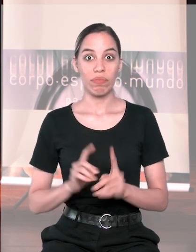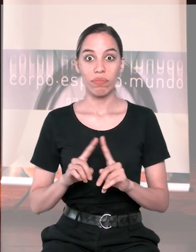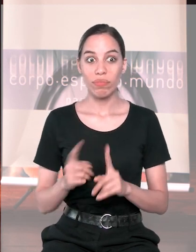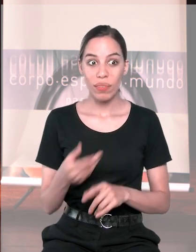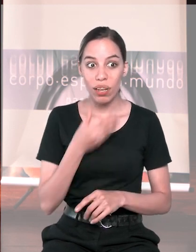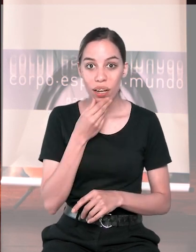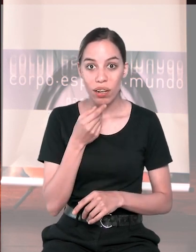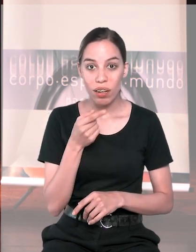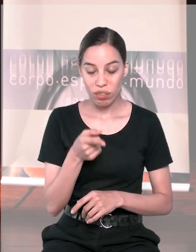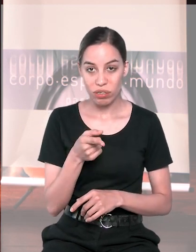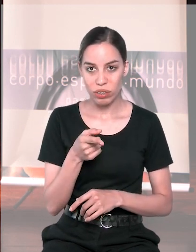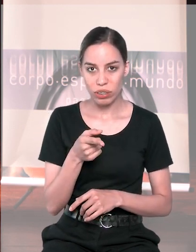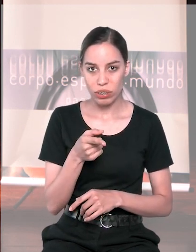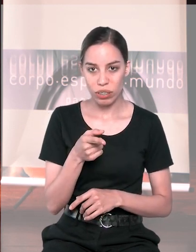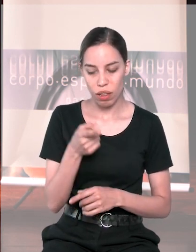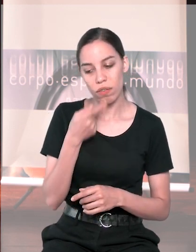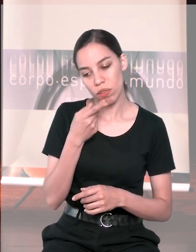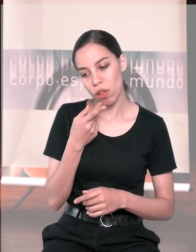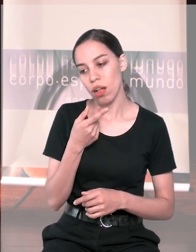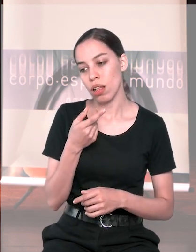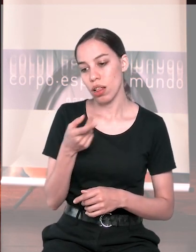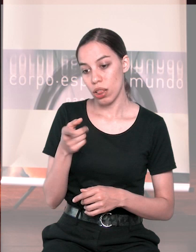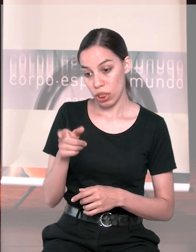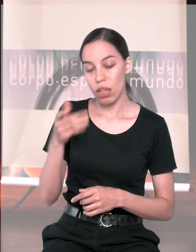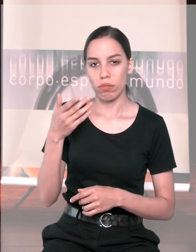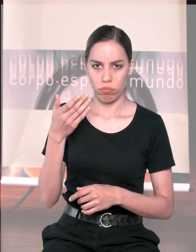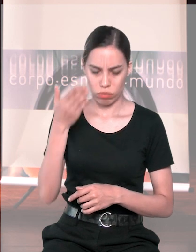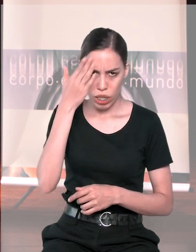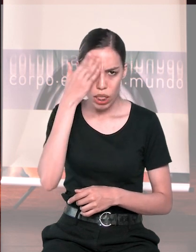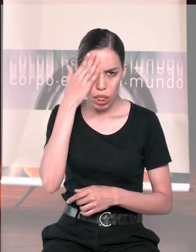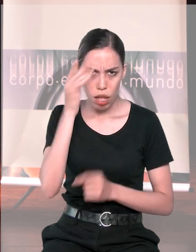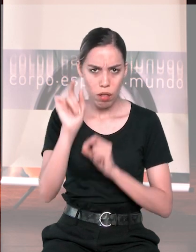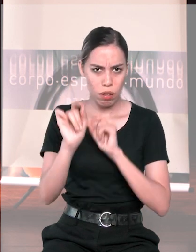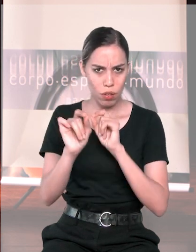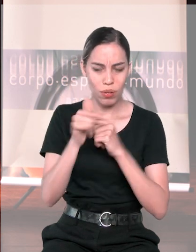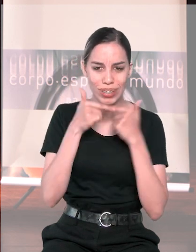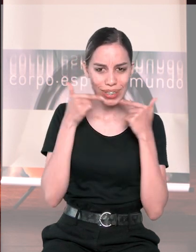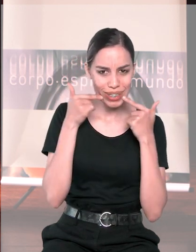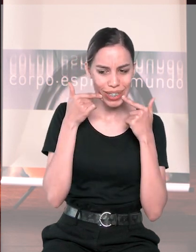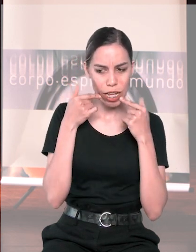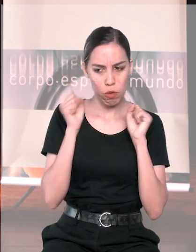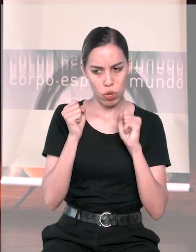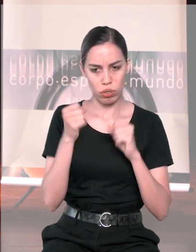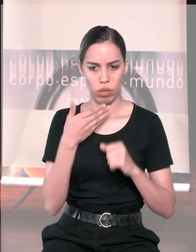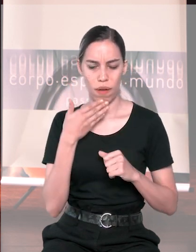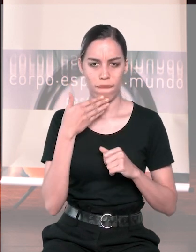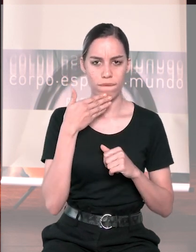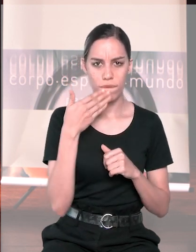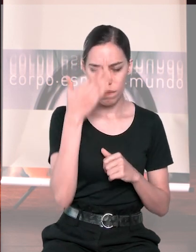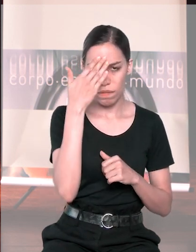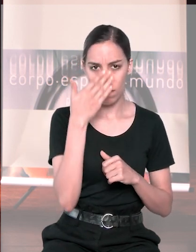e ele falava assim: Valéry sabe do que é feito um sorriso, pode colocá-lo na frente de uma casa,